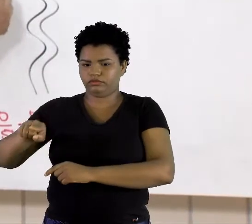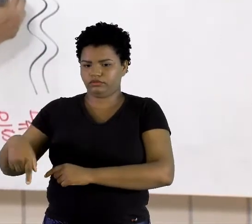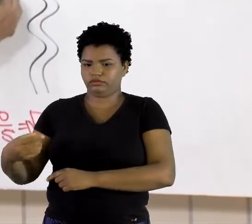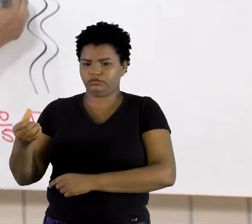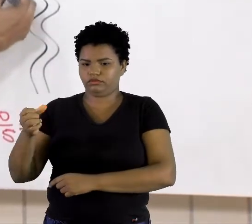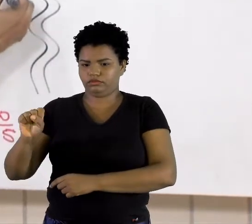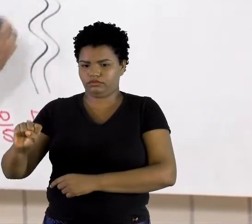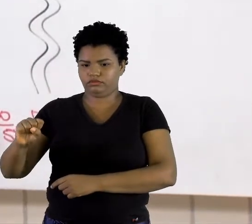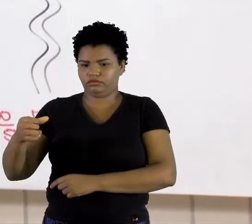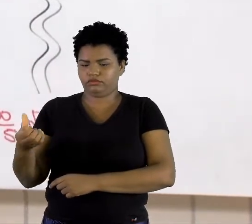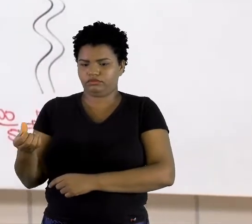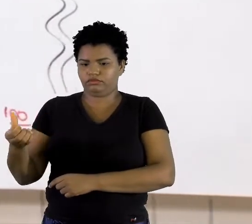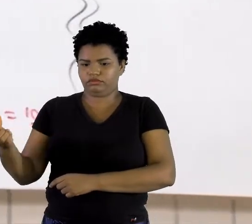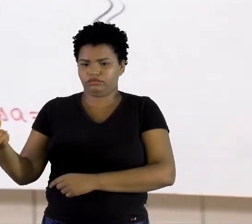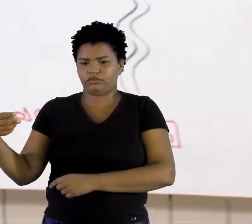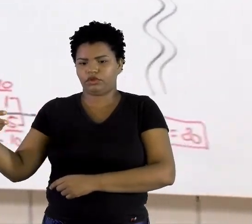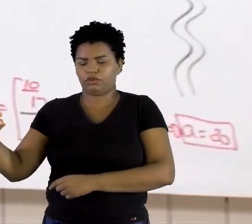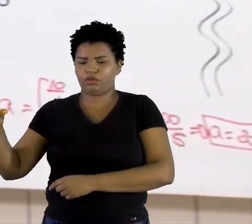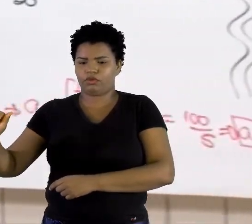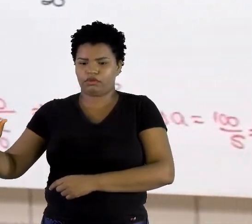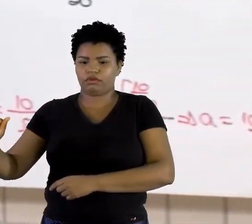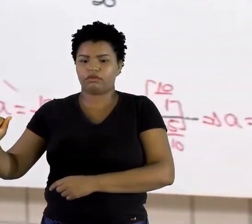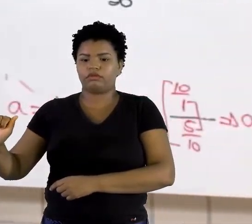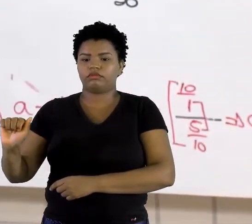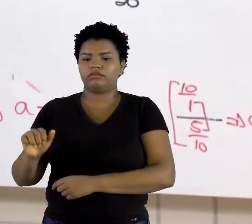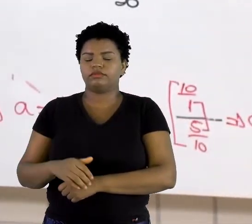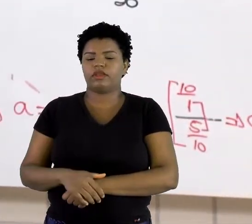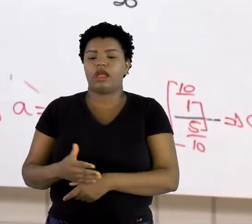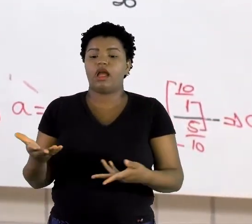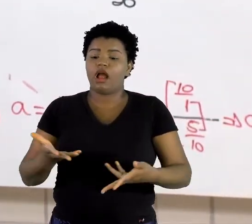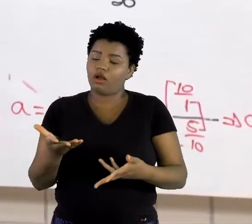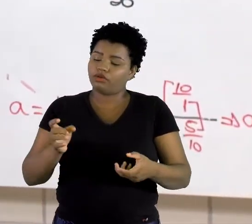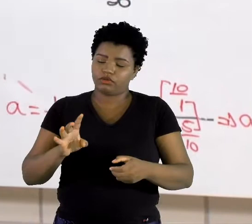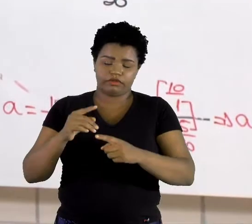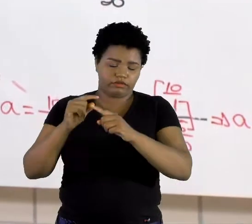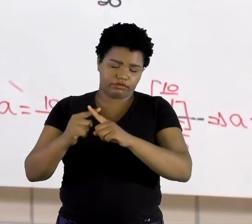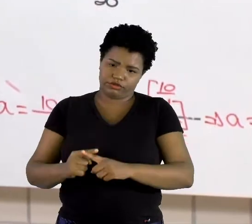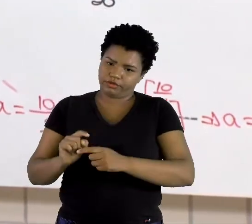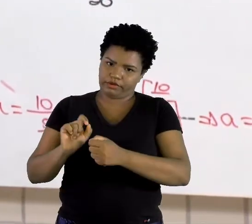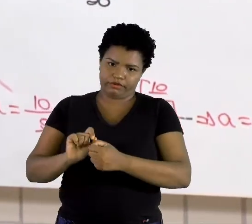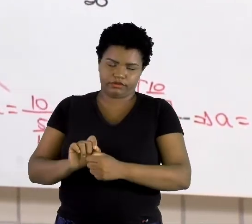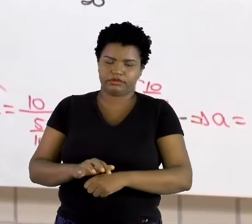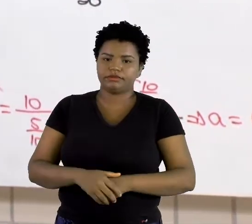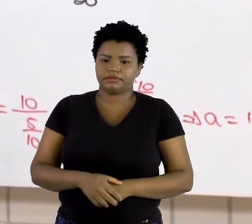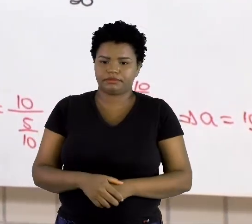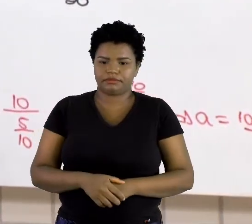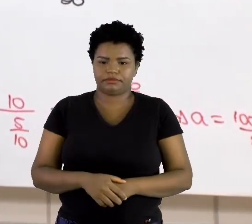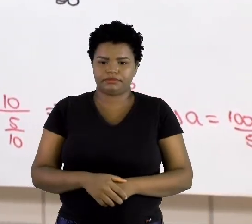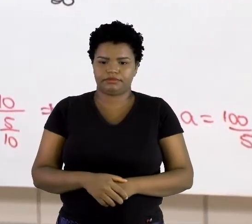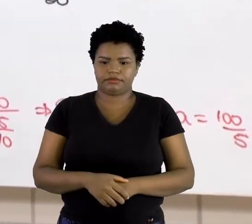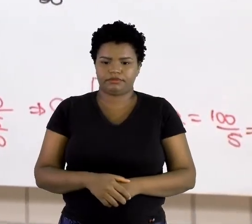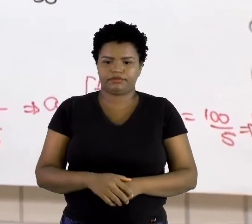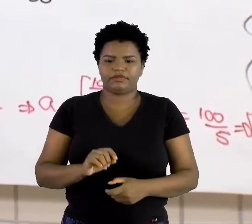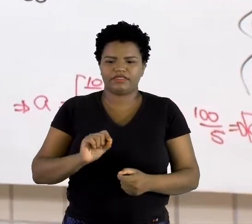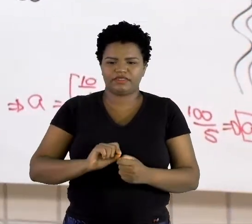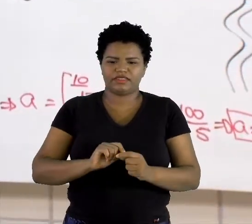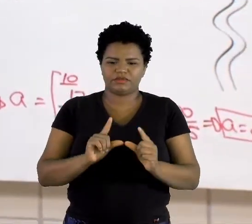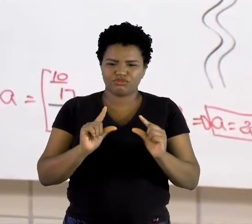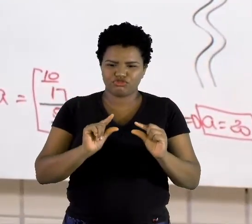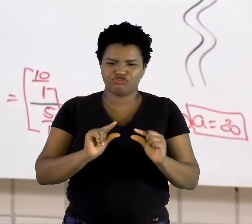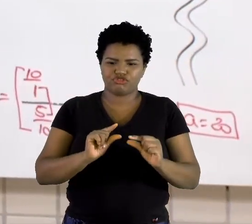é o valor do A. Bom, agora é só fazer essa multiplicação, correto? Acho que vou ter que fazer ela pequenininha aqui mesmo,